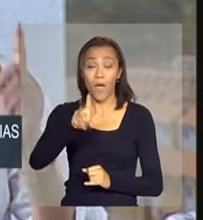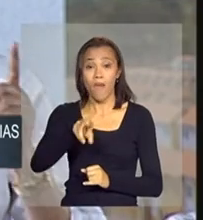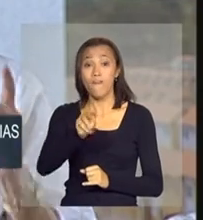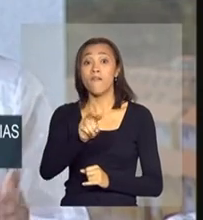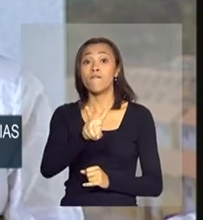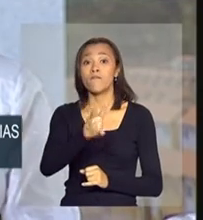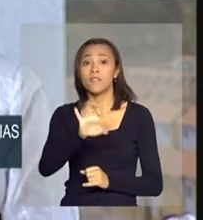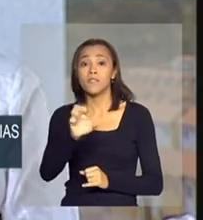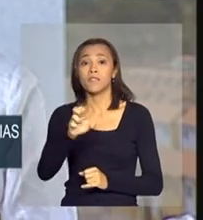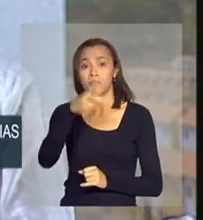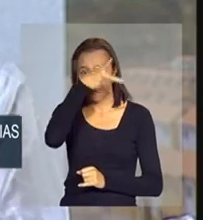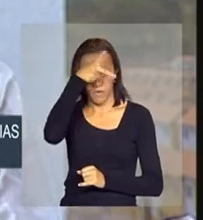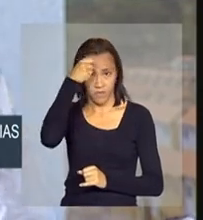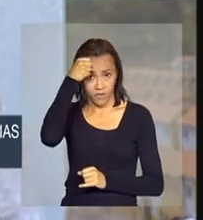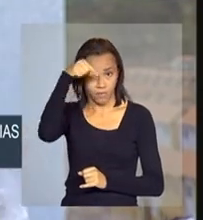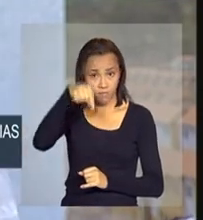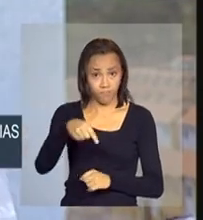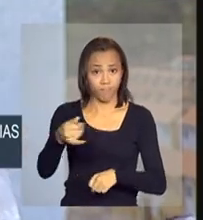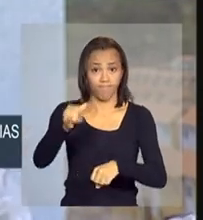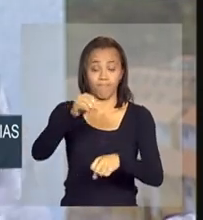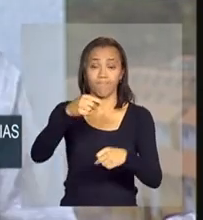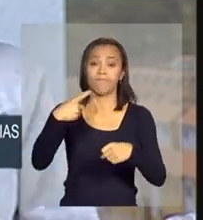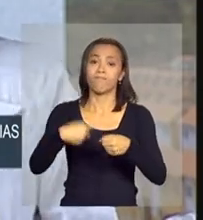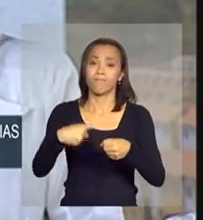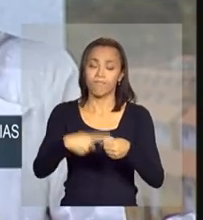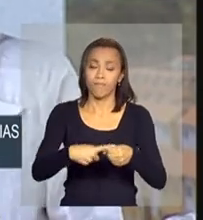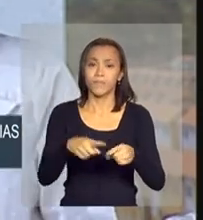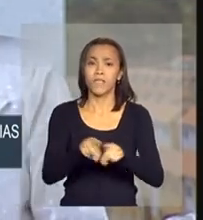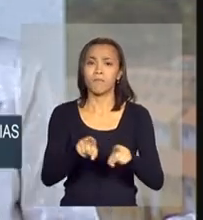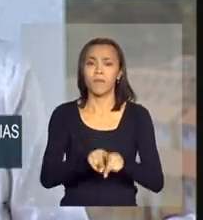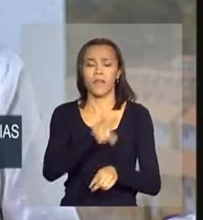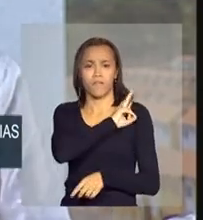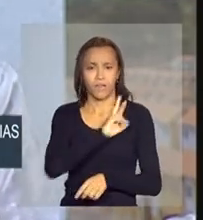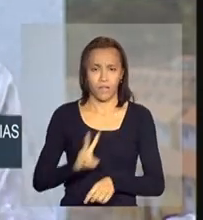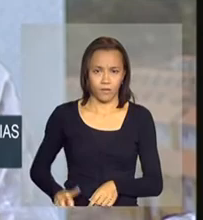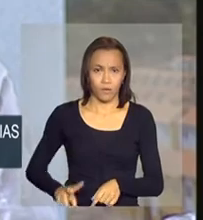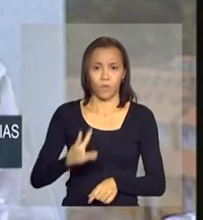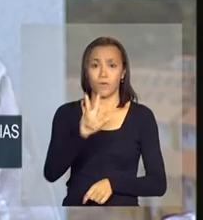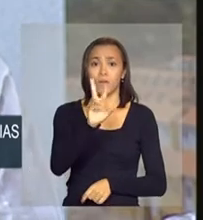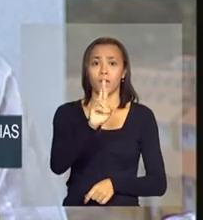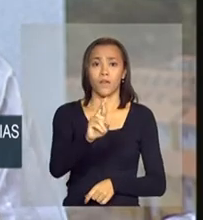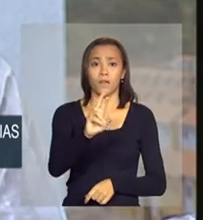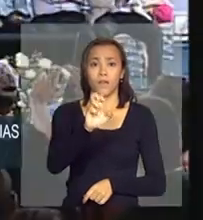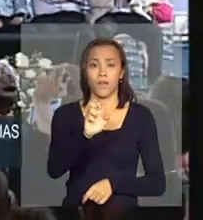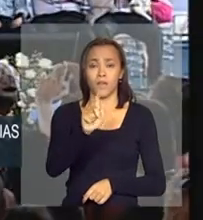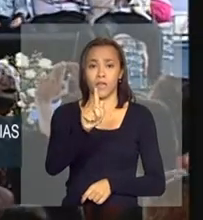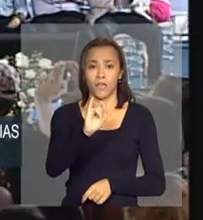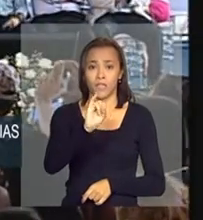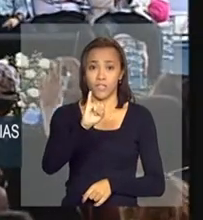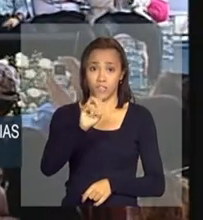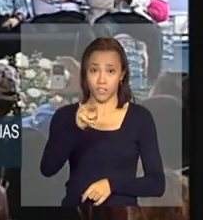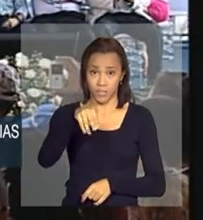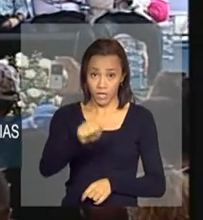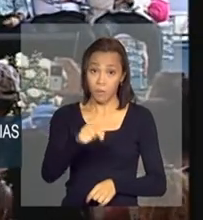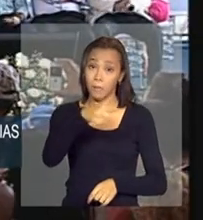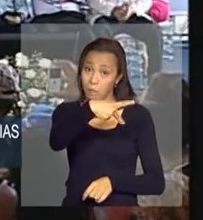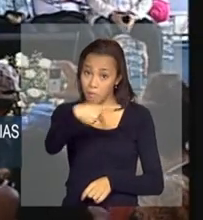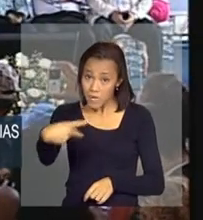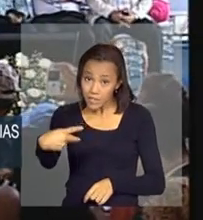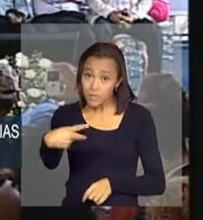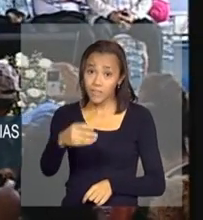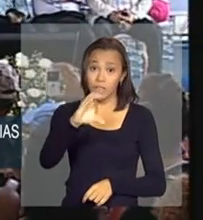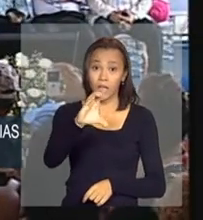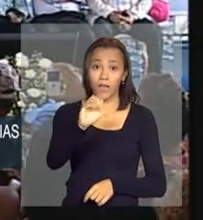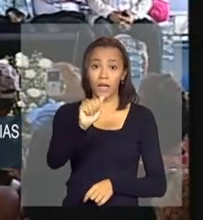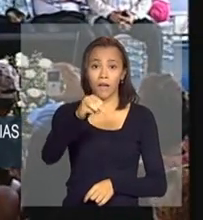prefeito de Castanhal a vereadora Regina Abreu presidente da Câmara